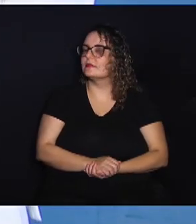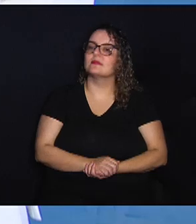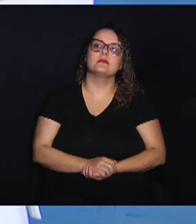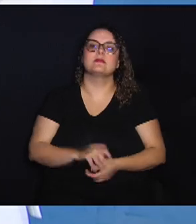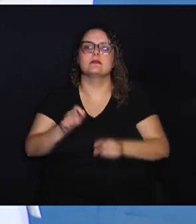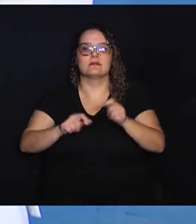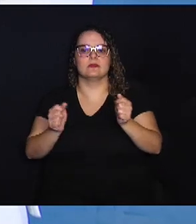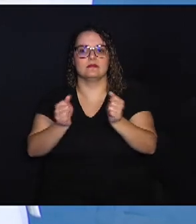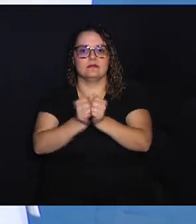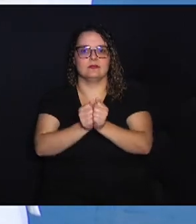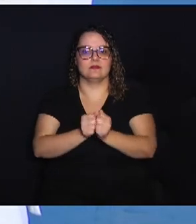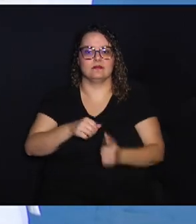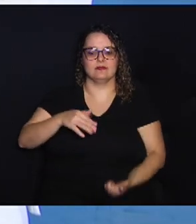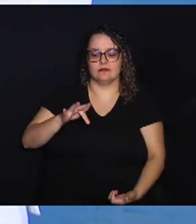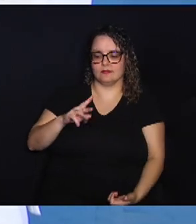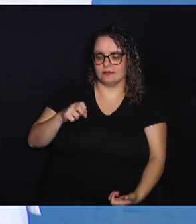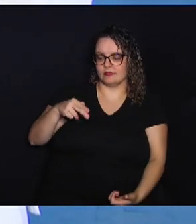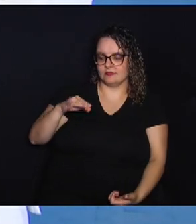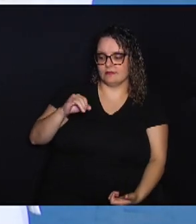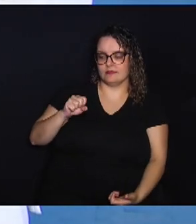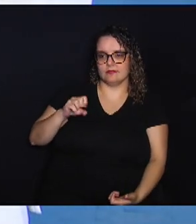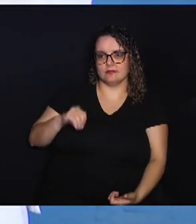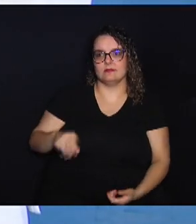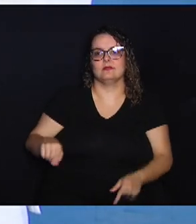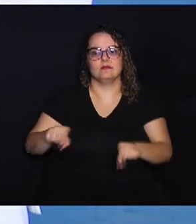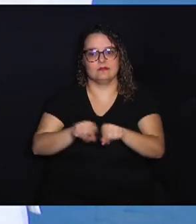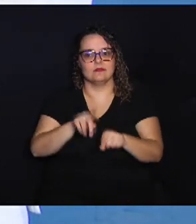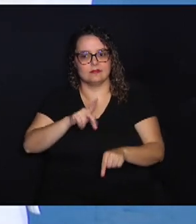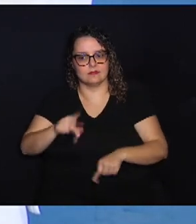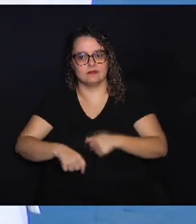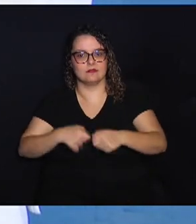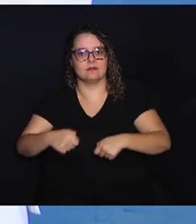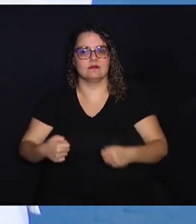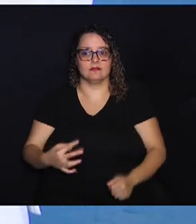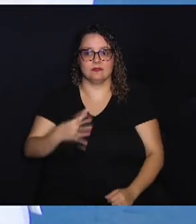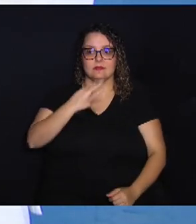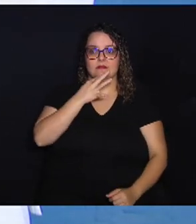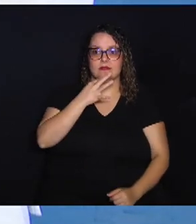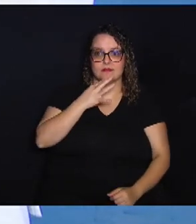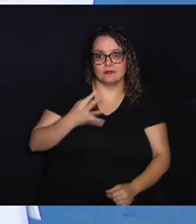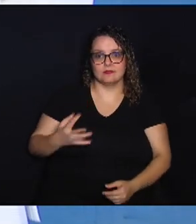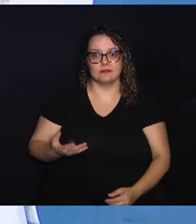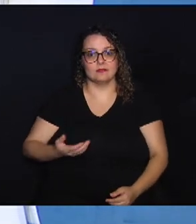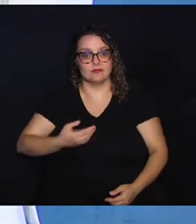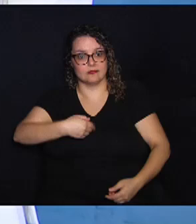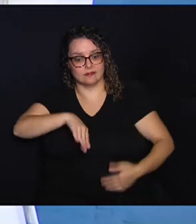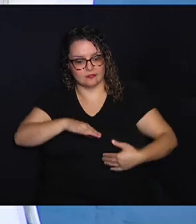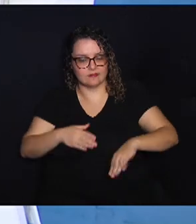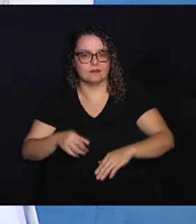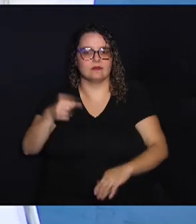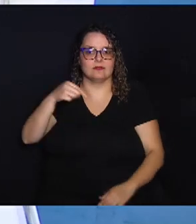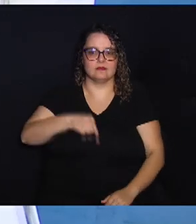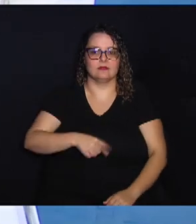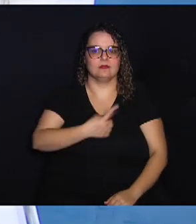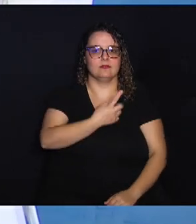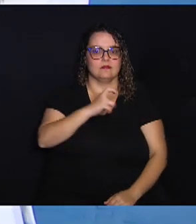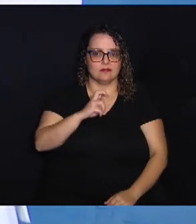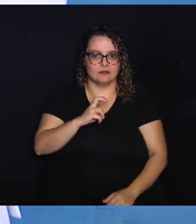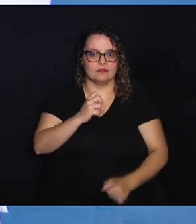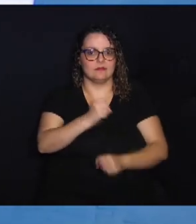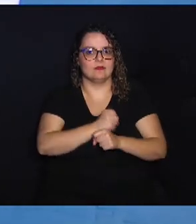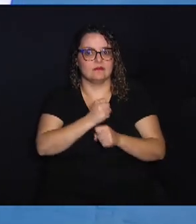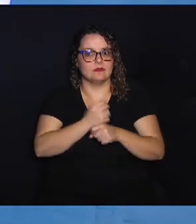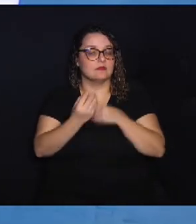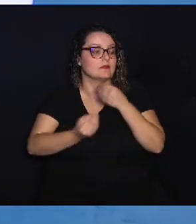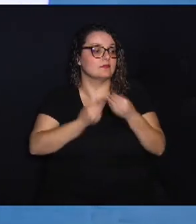Galera, eu tô aqui agora com o Francisco, ele que também é professor de judô e conheceu essa arte marcial japonesa há 15 anos. Francisco,